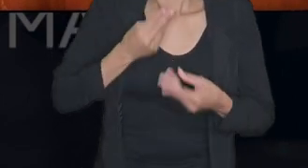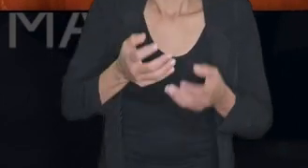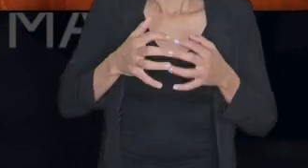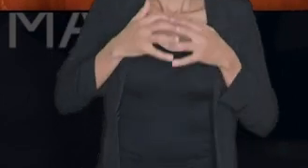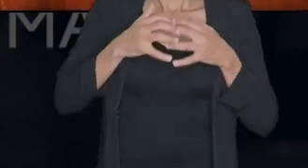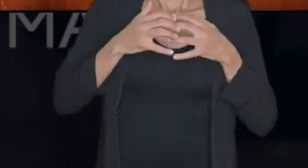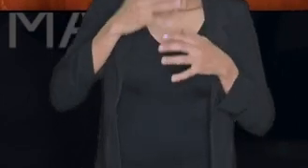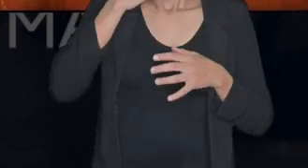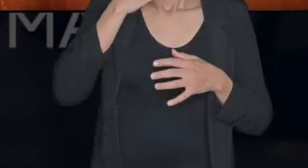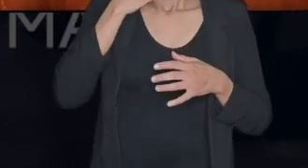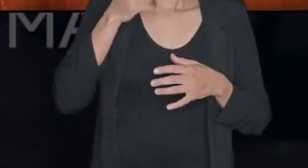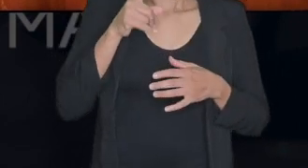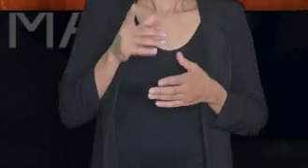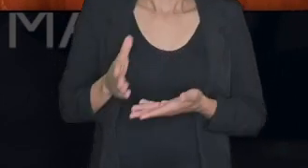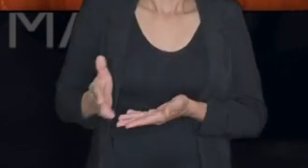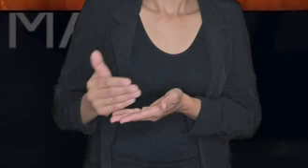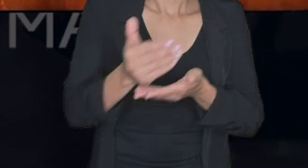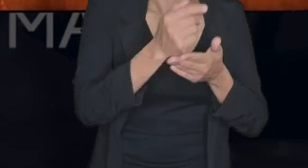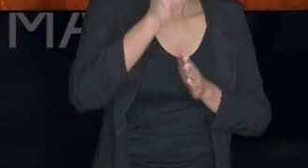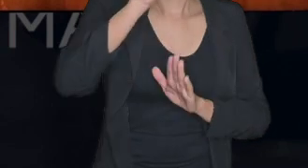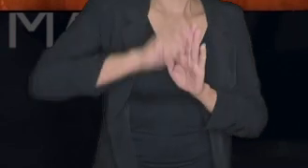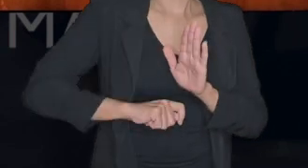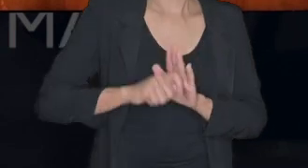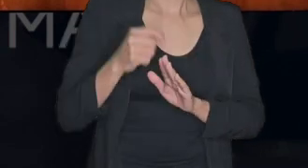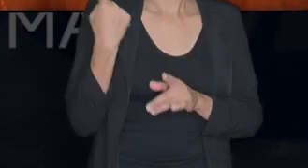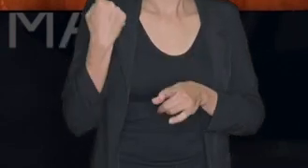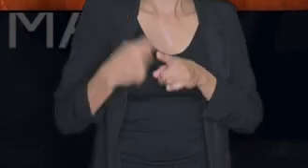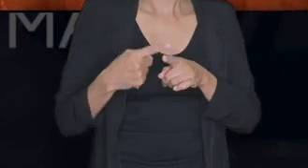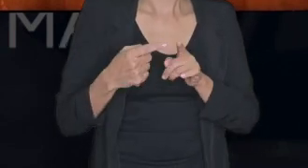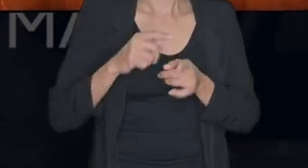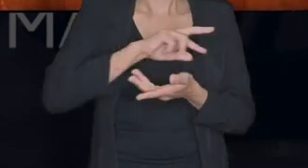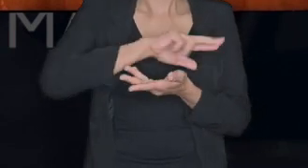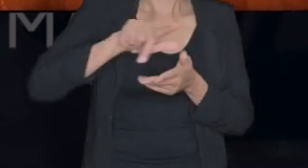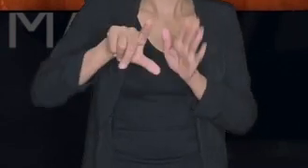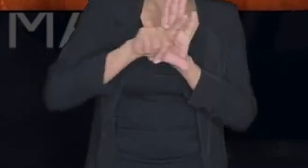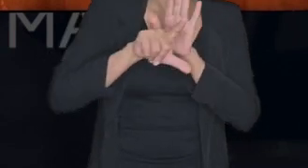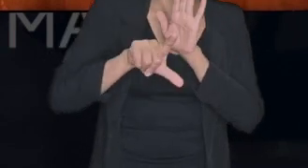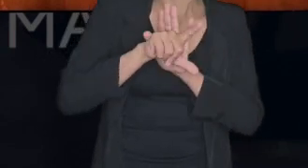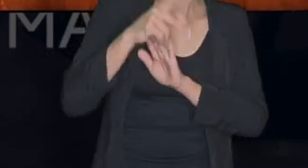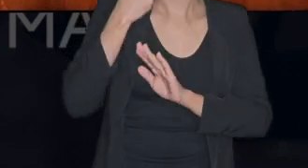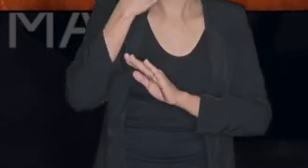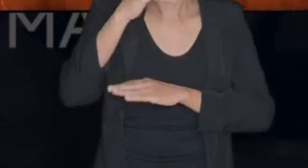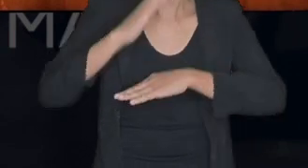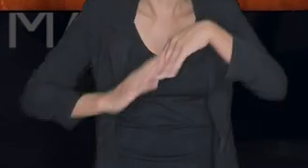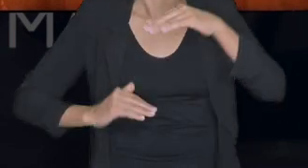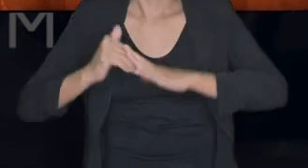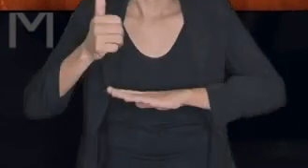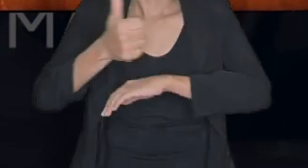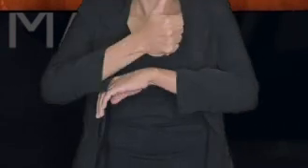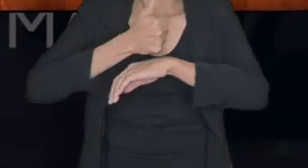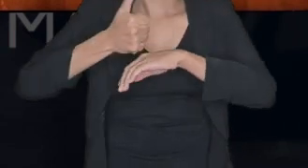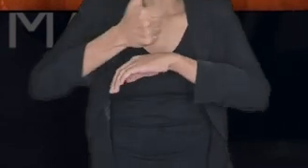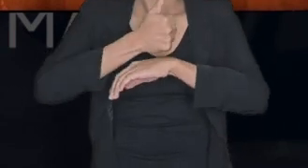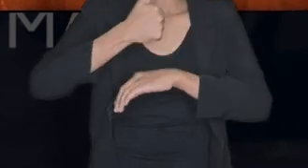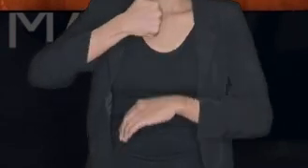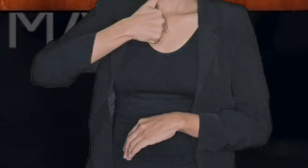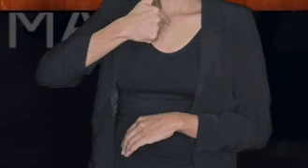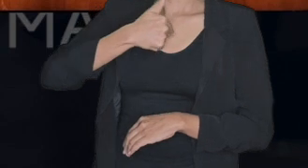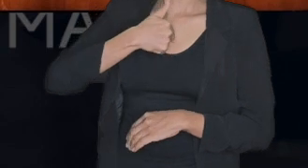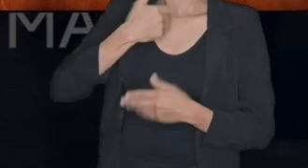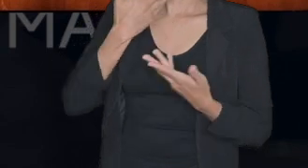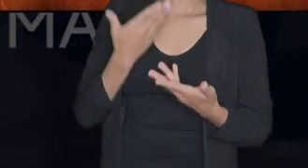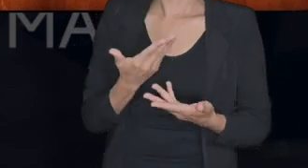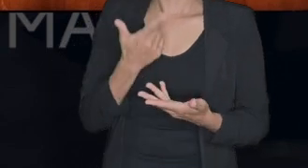tributária, porque as várias leis que tratam da profissão que eu e o querido amigo Alexandre